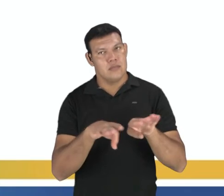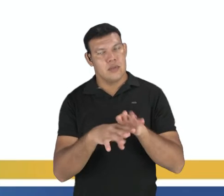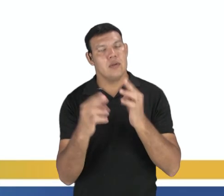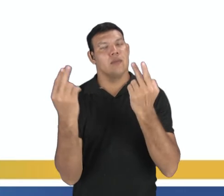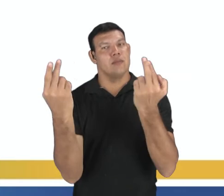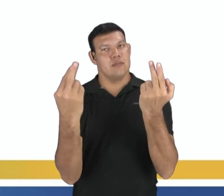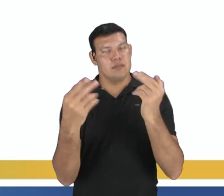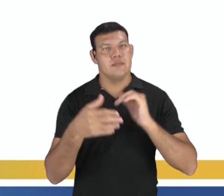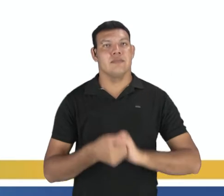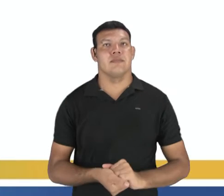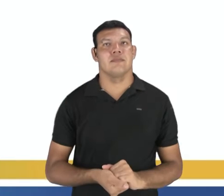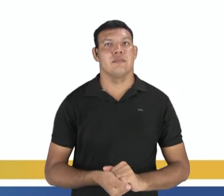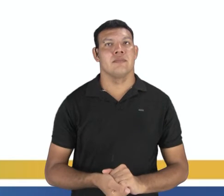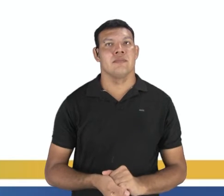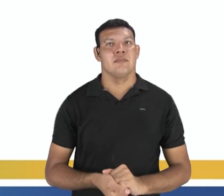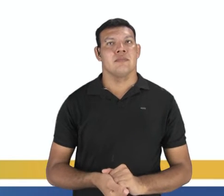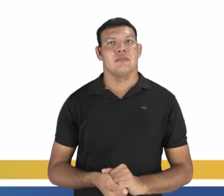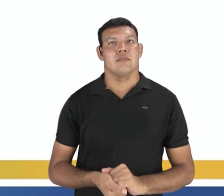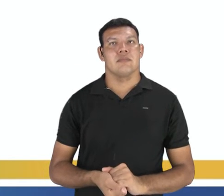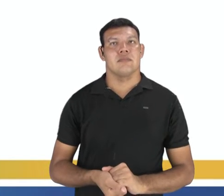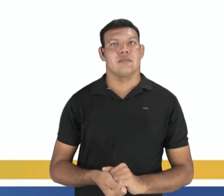primeira potência. Ou seja,